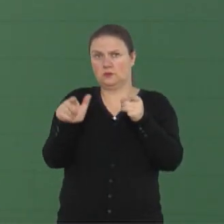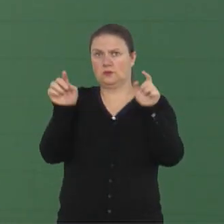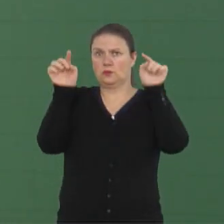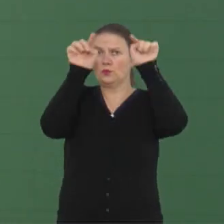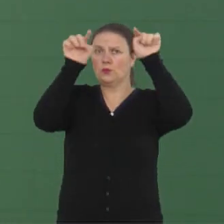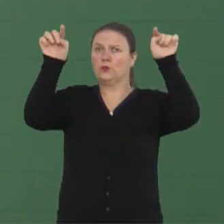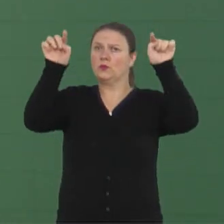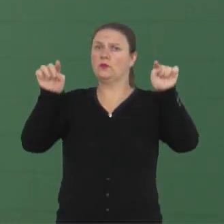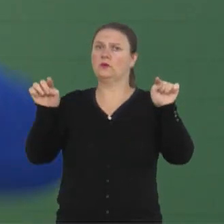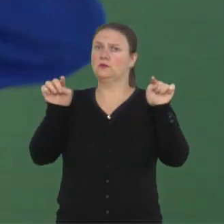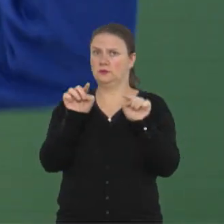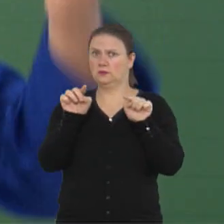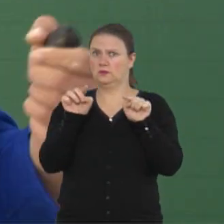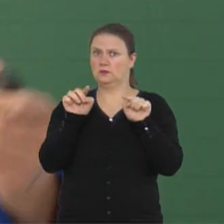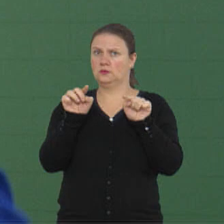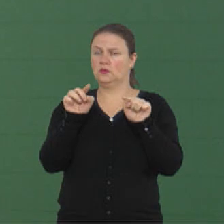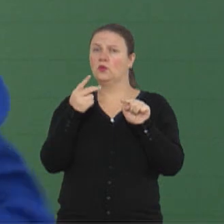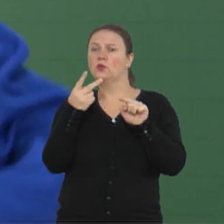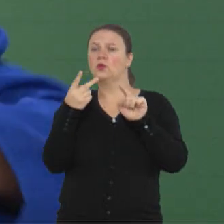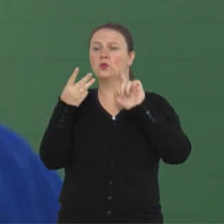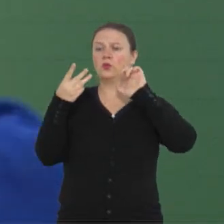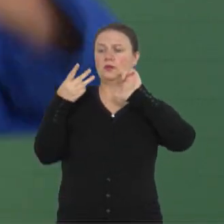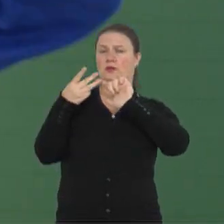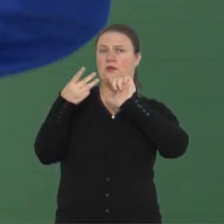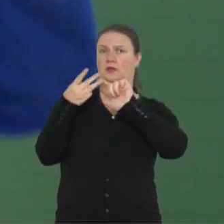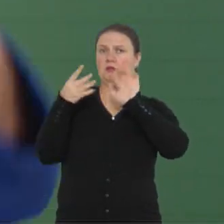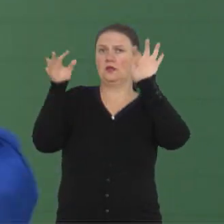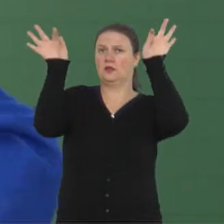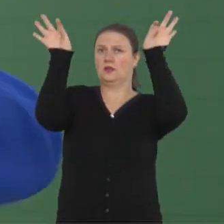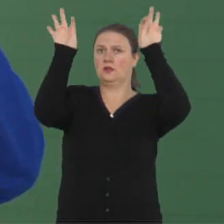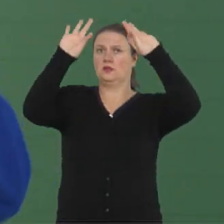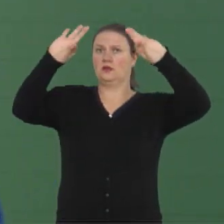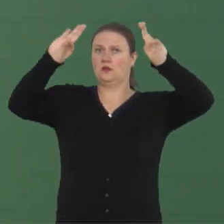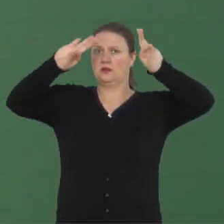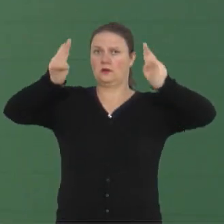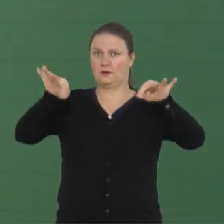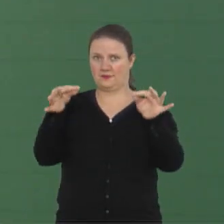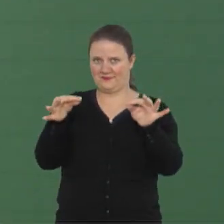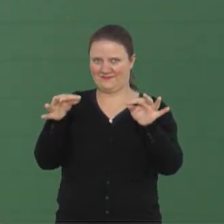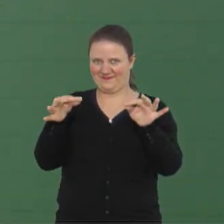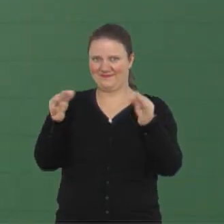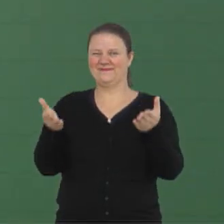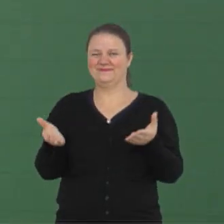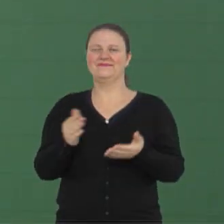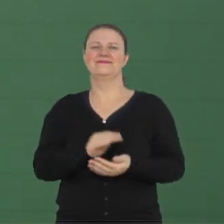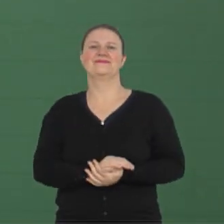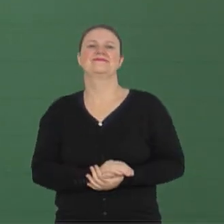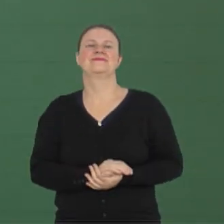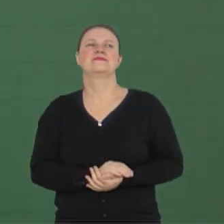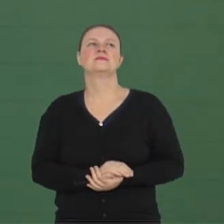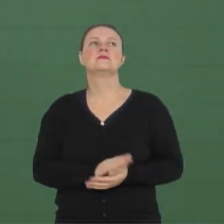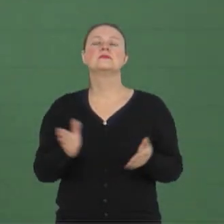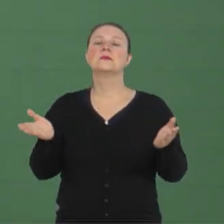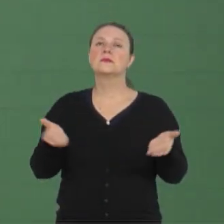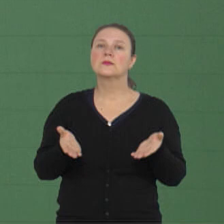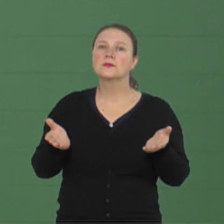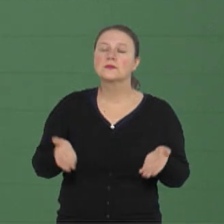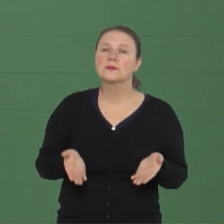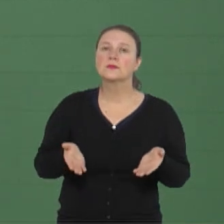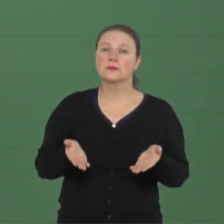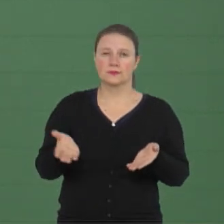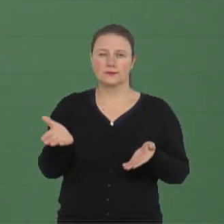dos colchetes e, por fim, aquilo que está entre as chaves. Muito bem. Sendo assim,